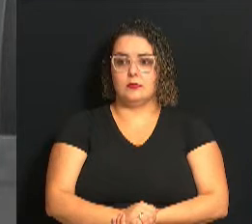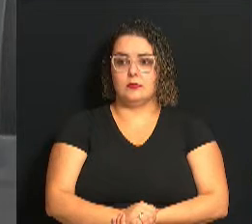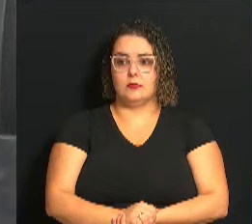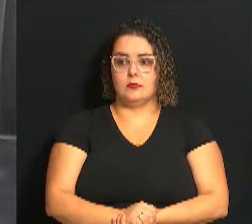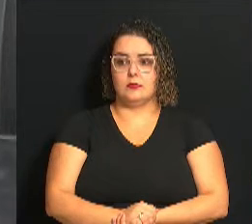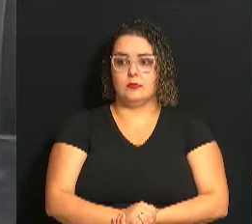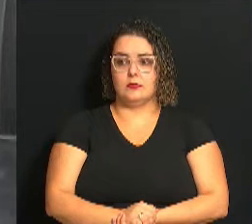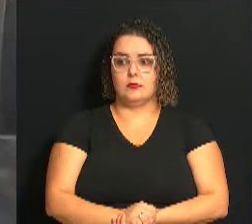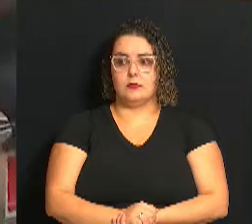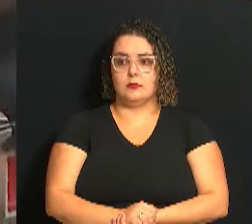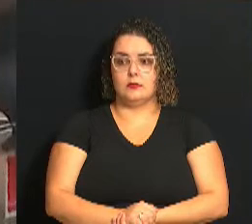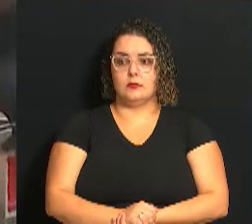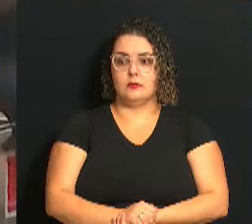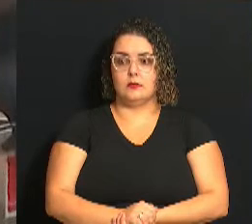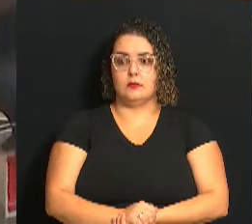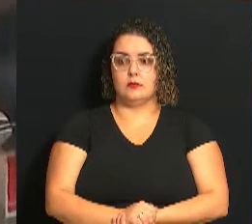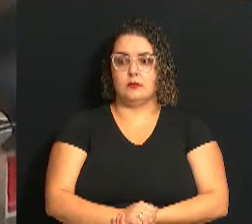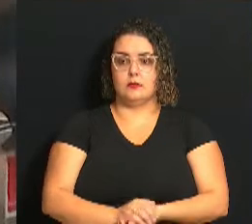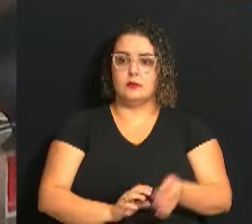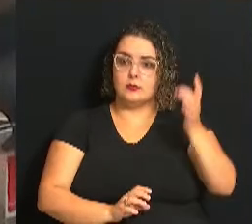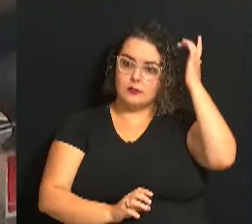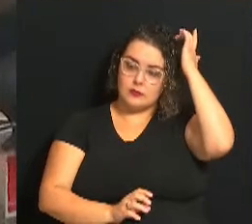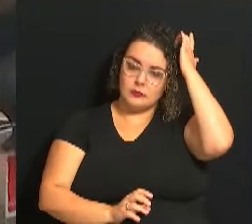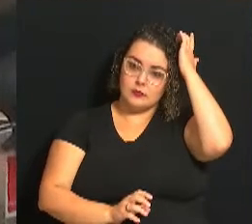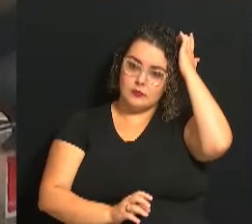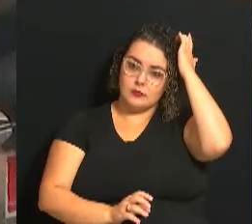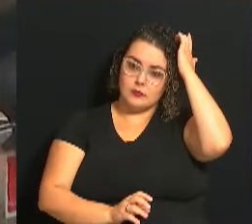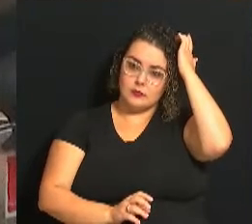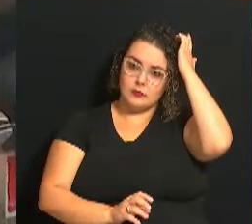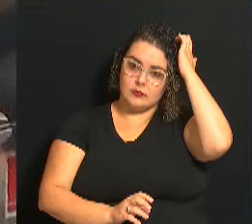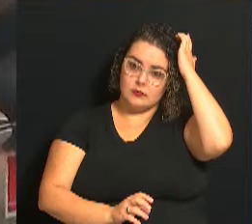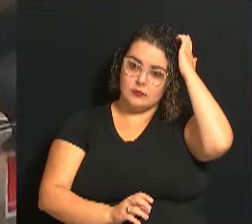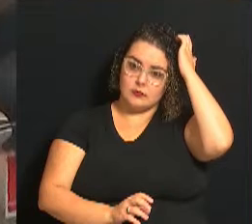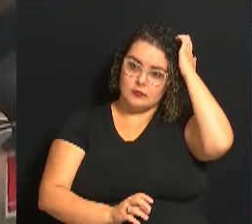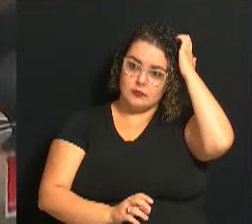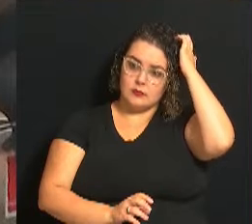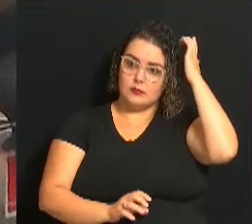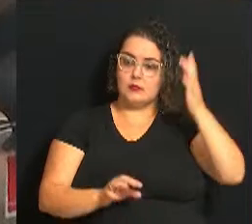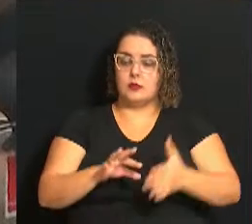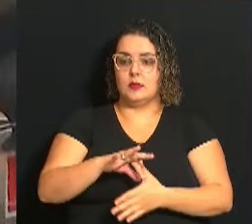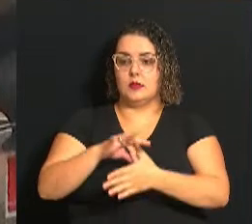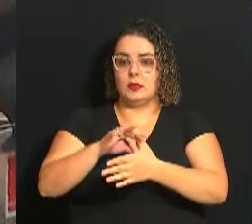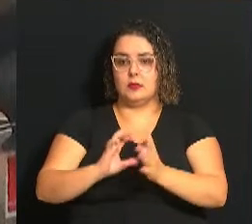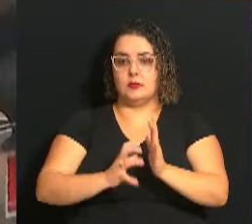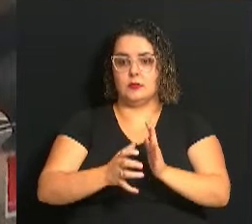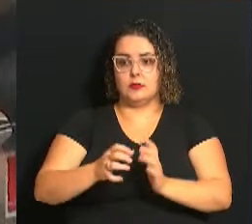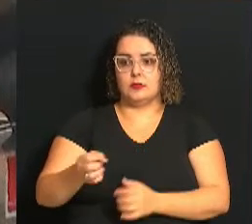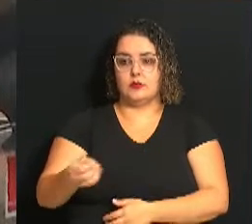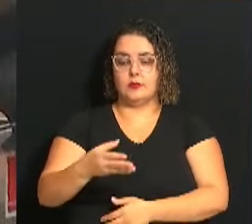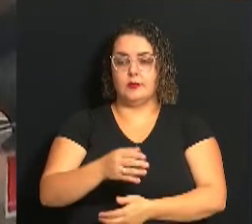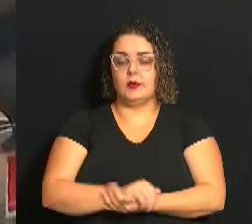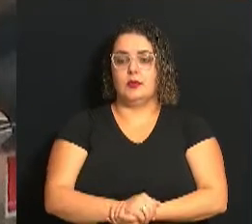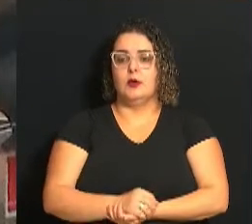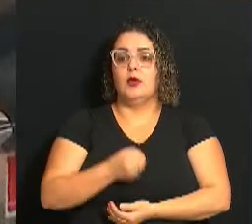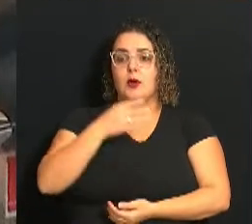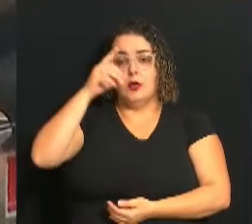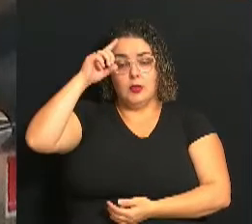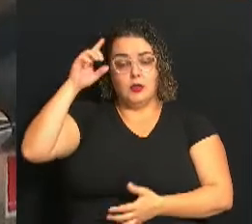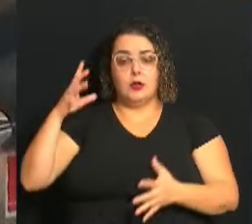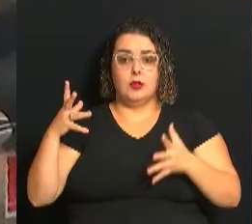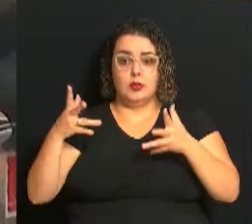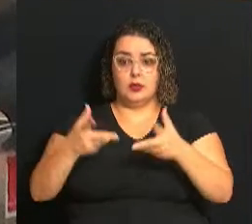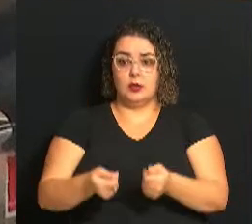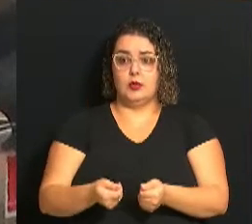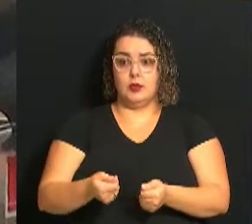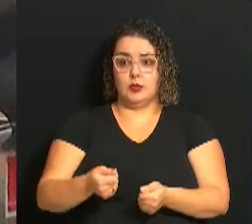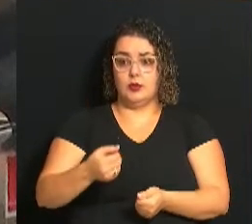Paulo Gaspar, líder do Novo. Bom dia a todos. Bom dia, nossa